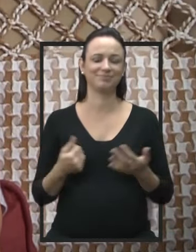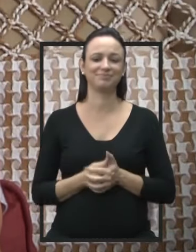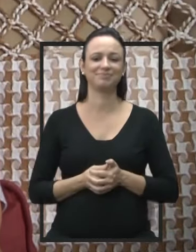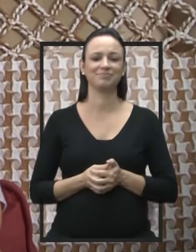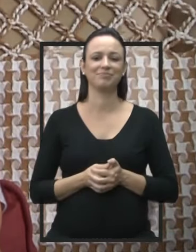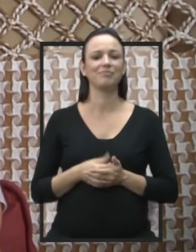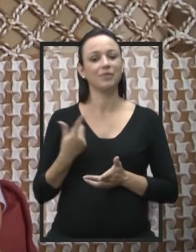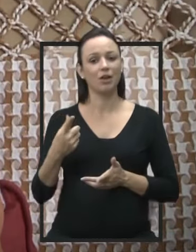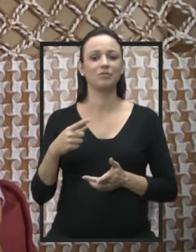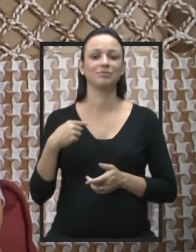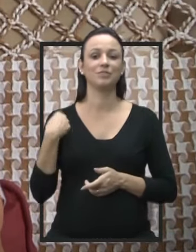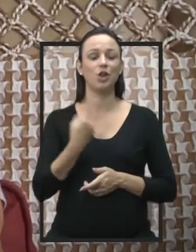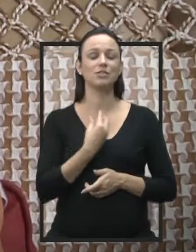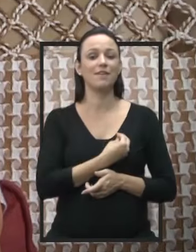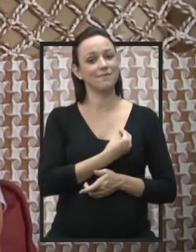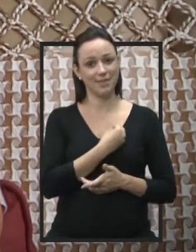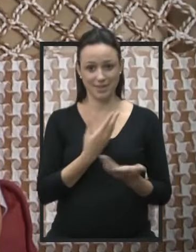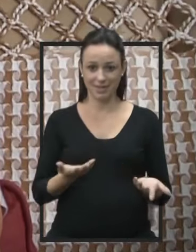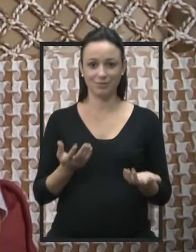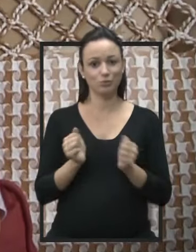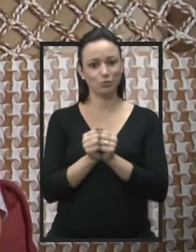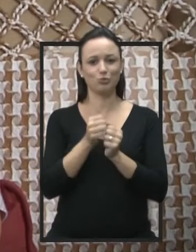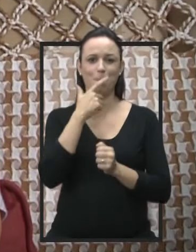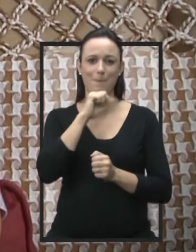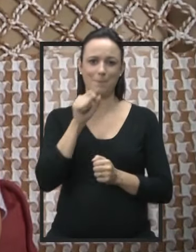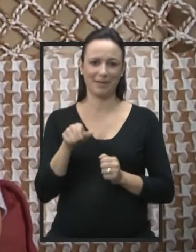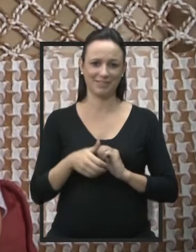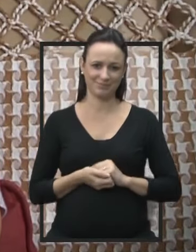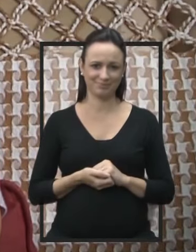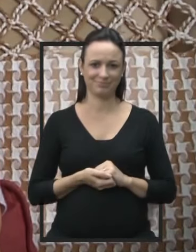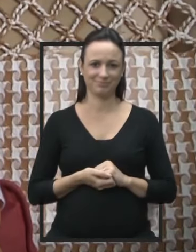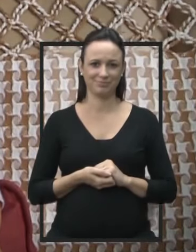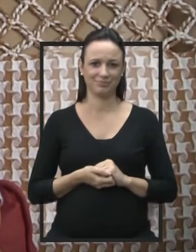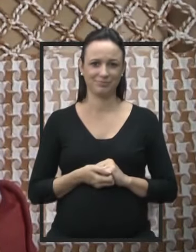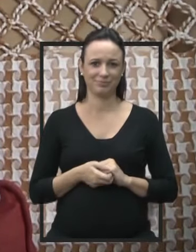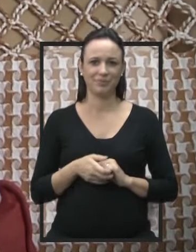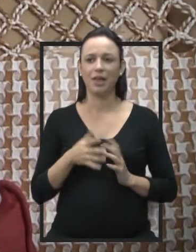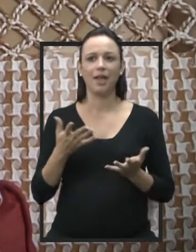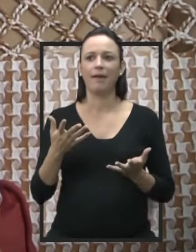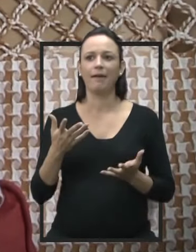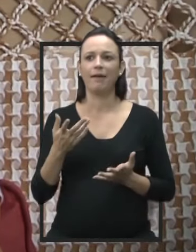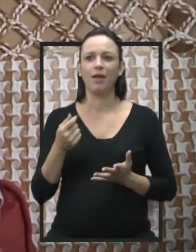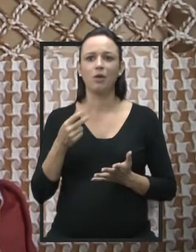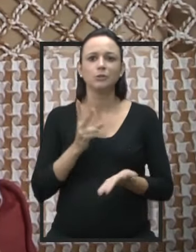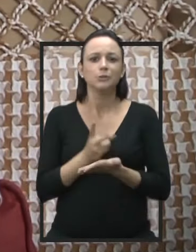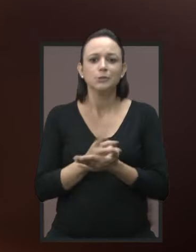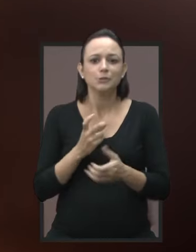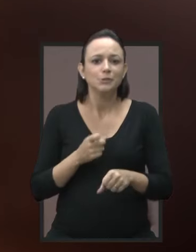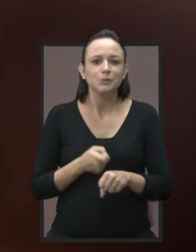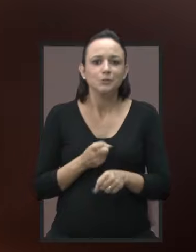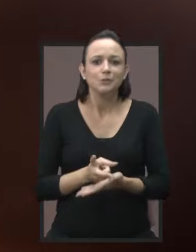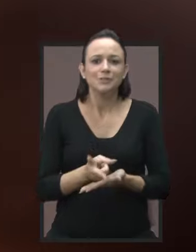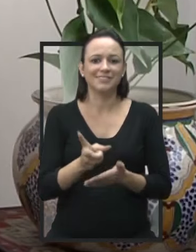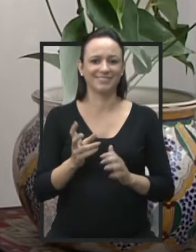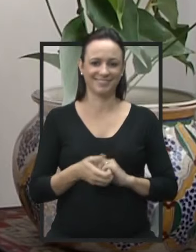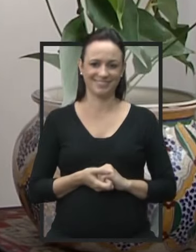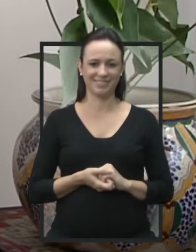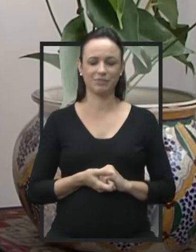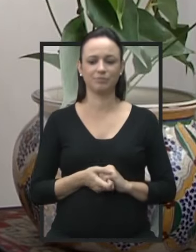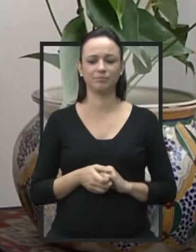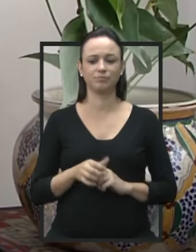assim, fazia parte da nossa vida acompanhar o papai. Era uma coisa quase que, eu diria que visceral. E